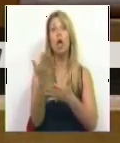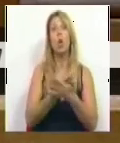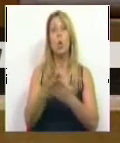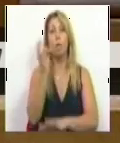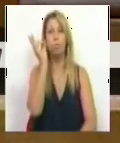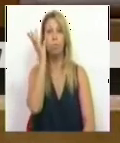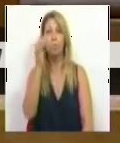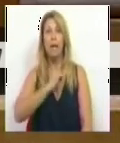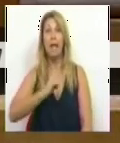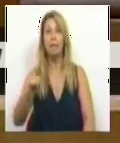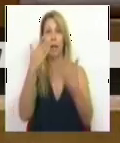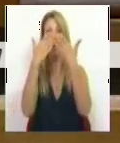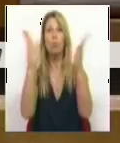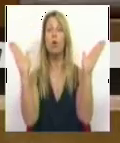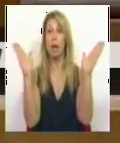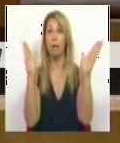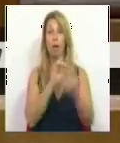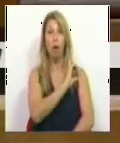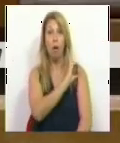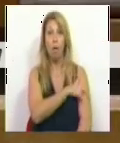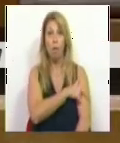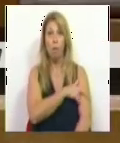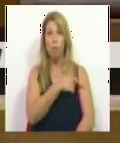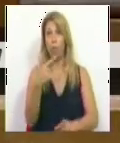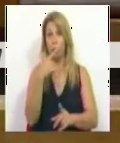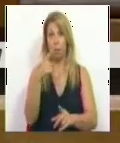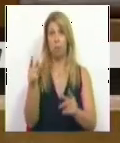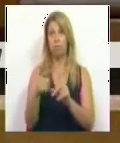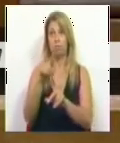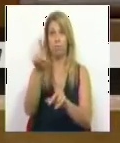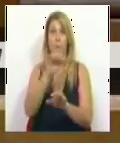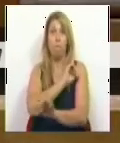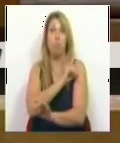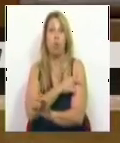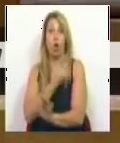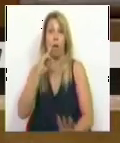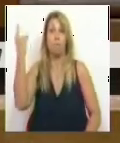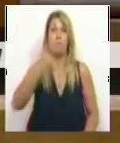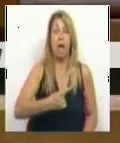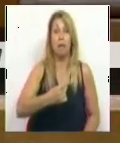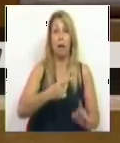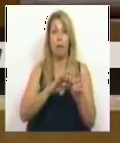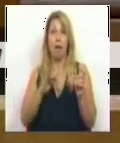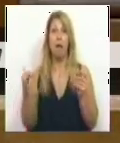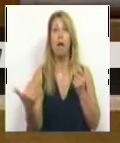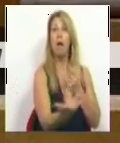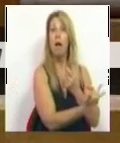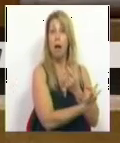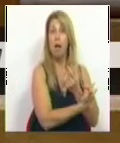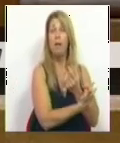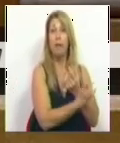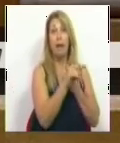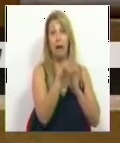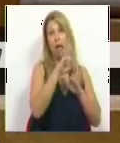fraude antidemocrática, o poder dos poderosos impostos à periferia, estas são as regras